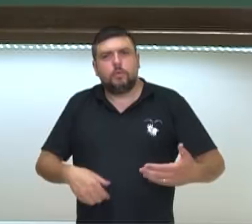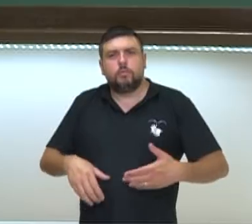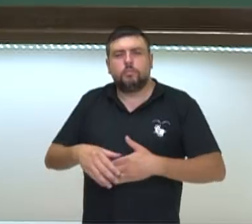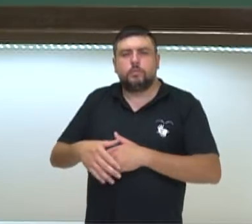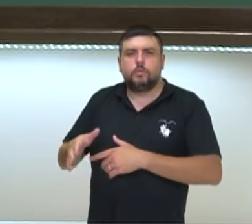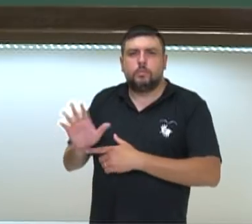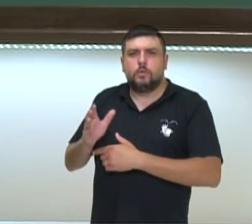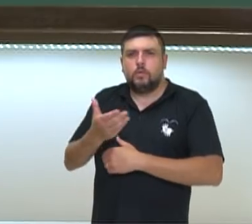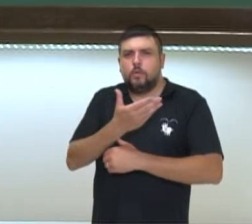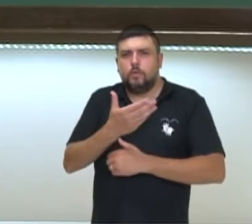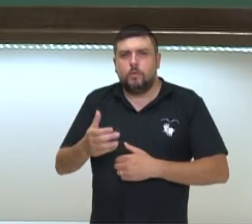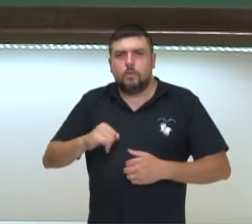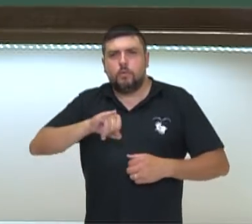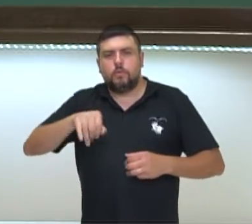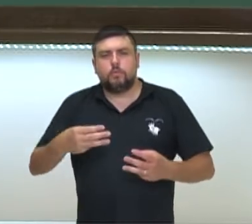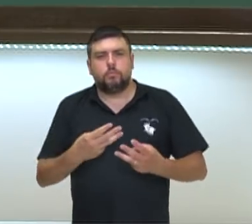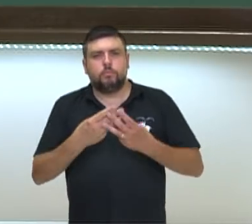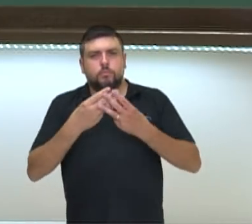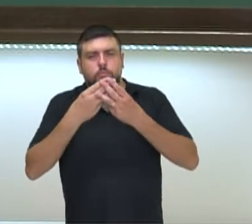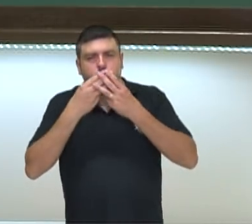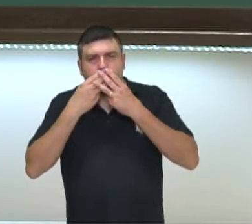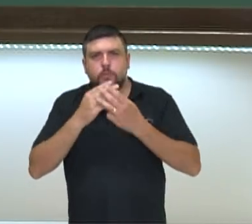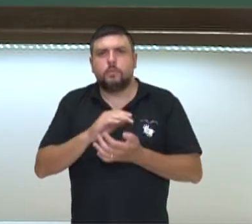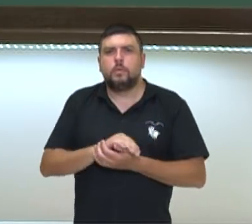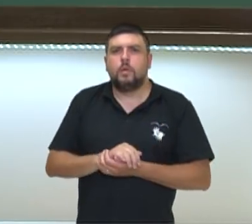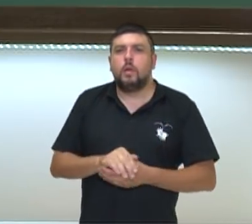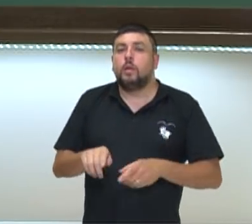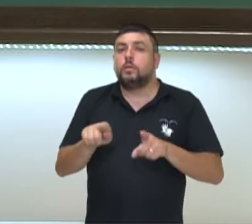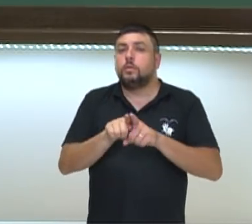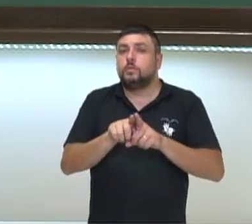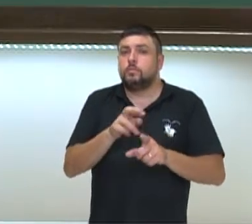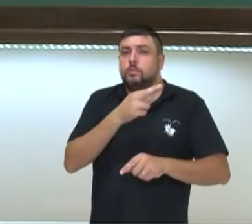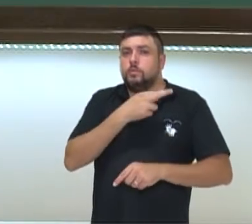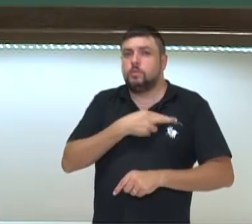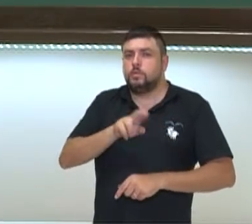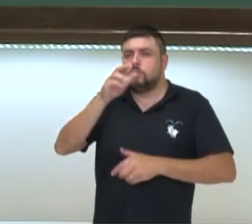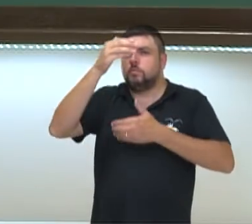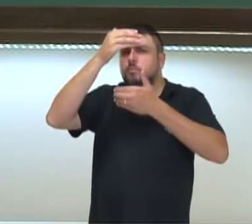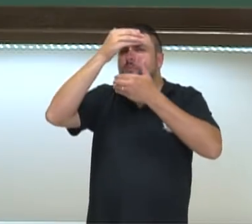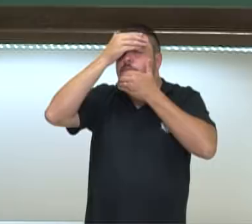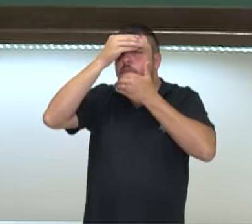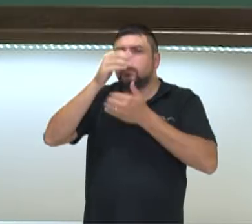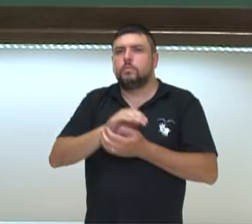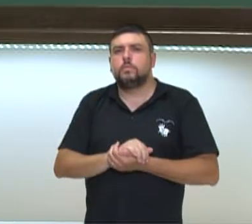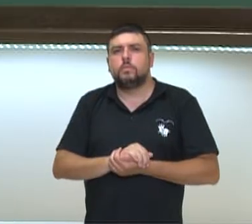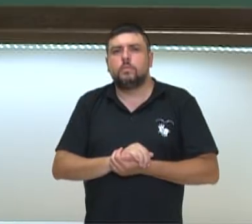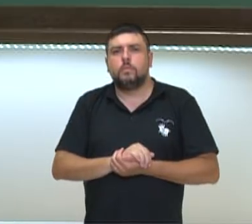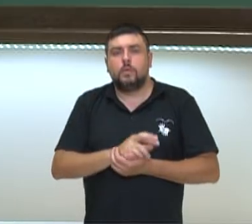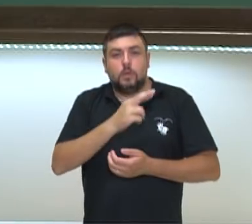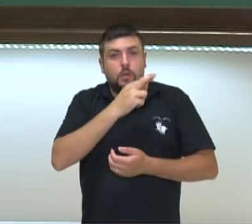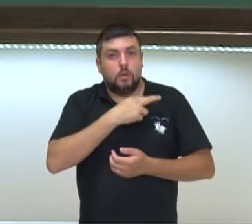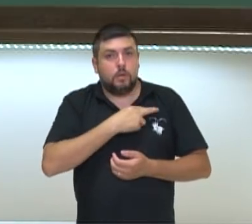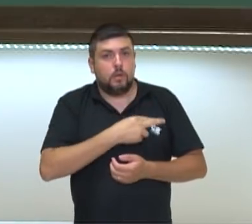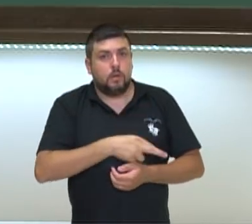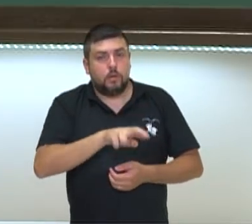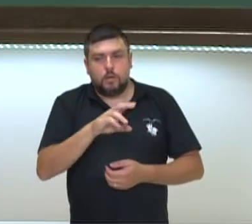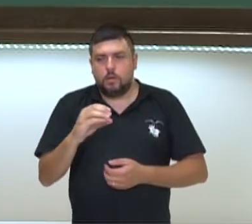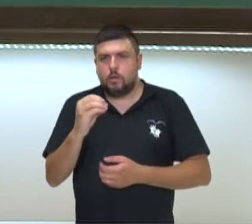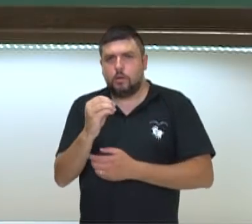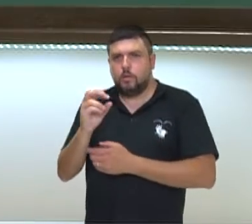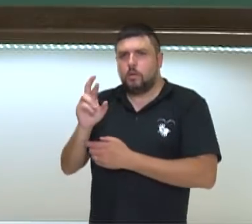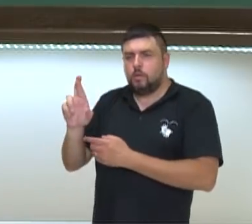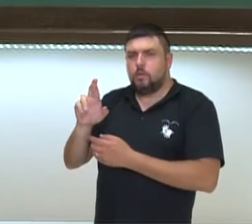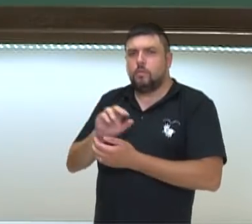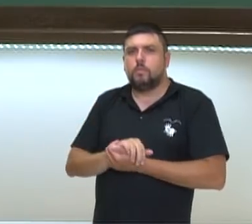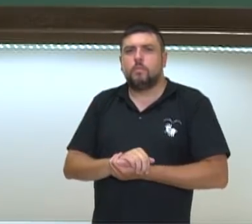de judaísmo, Salam Aleikum para os irmãos muçulmanos, Namastê para todos os orientalistas, budistas, Axé